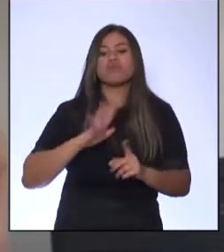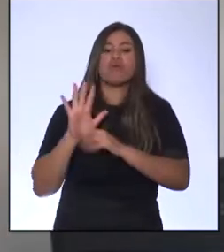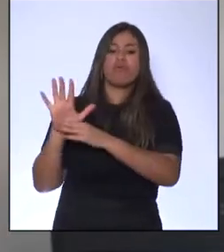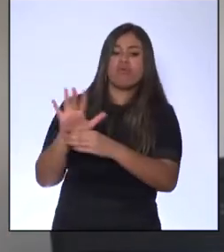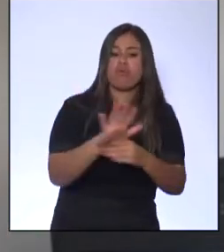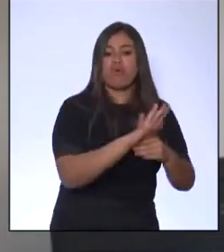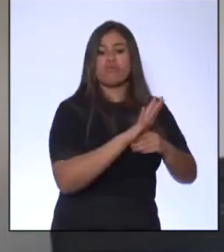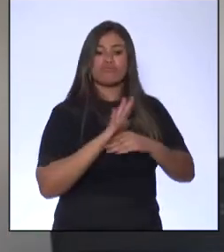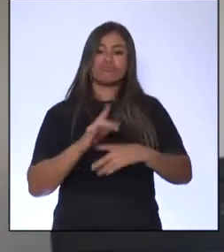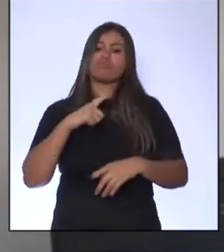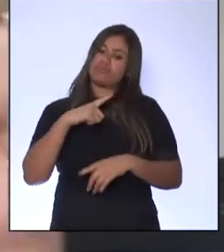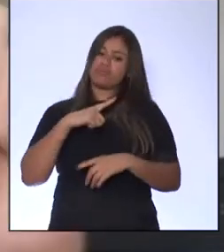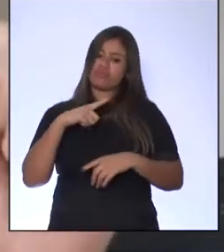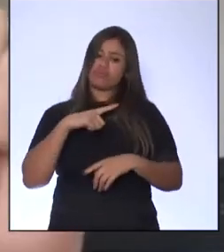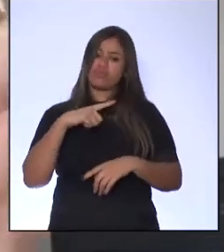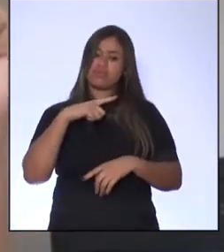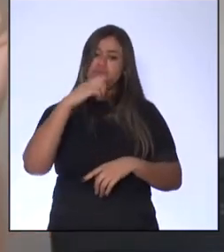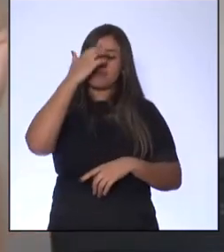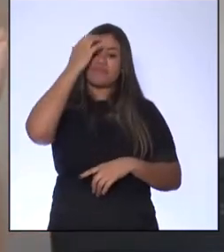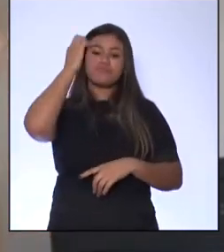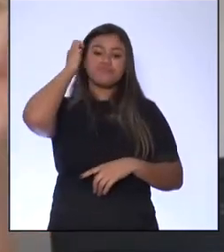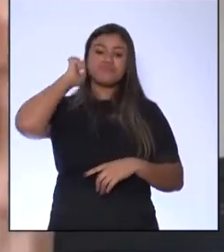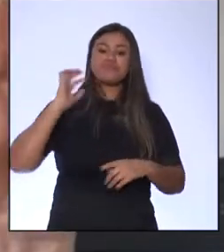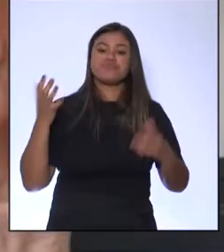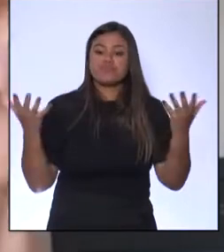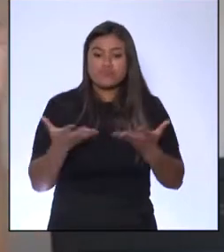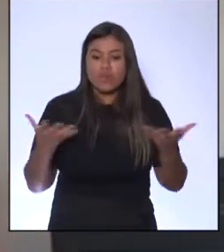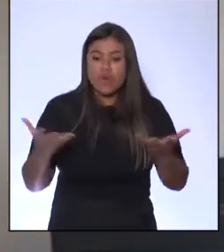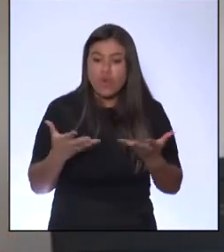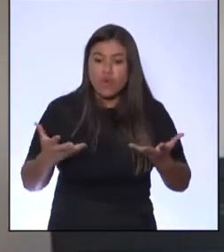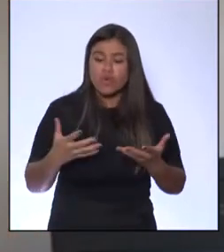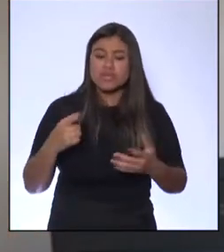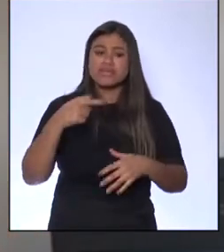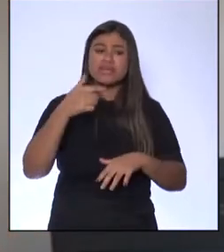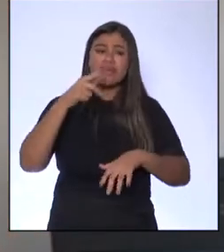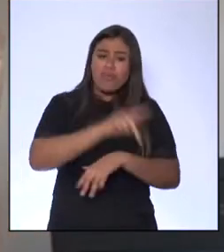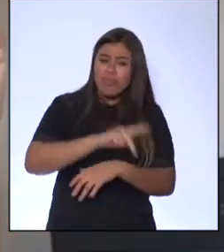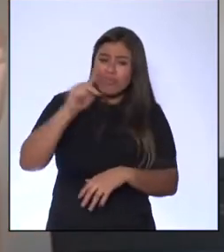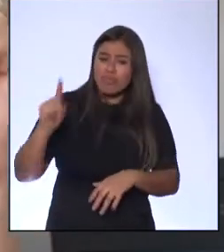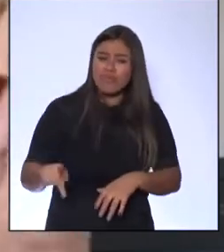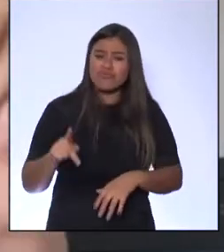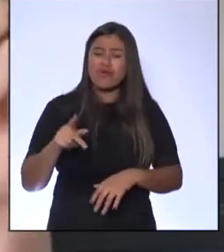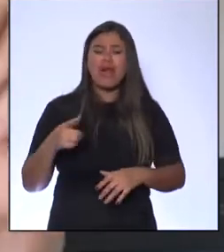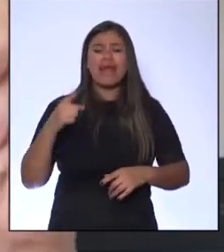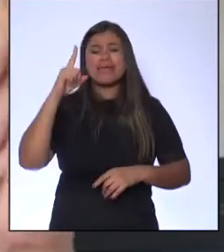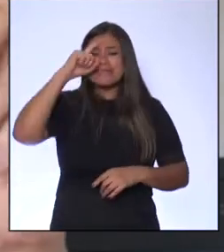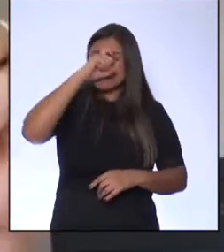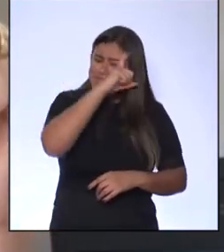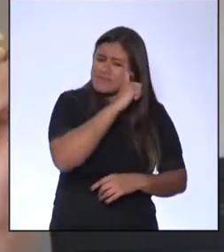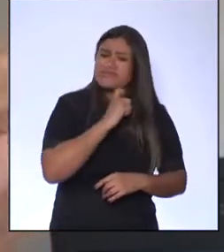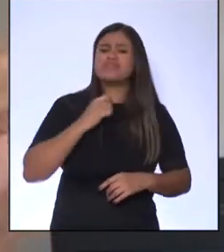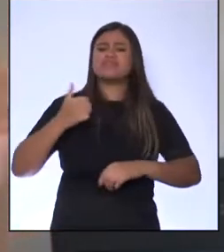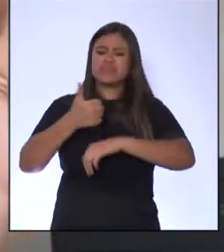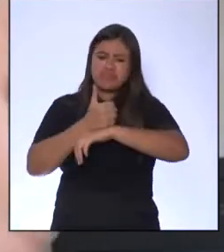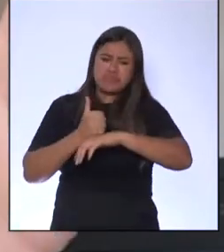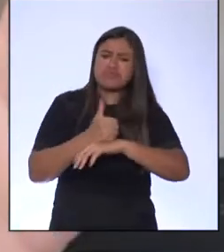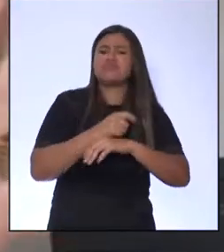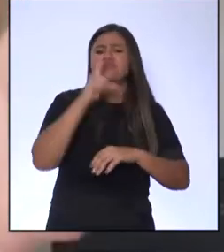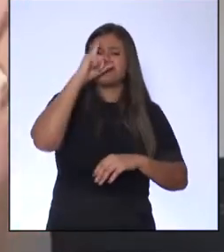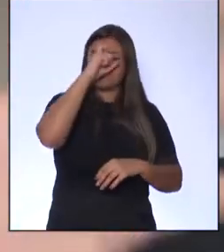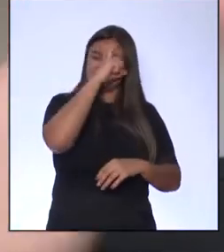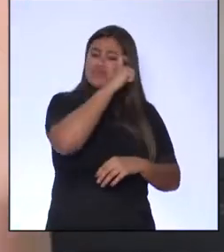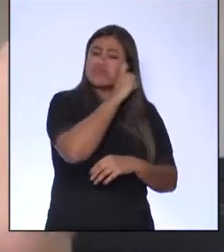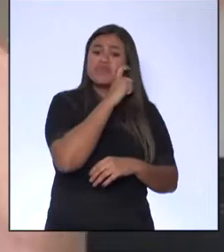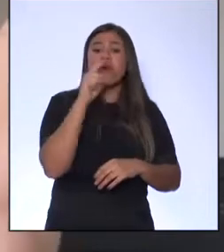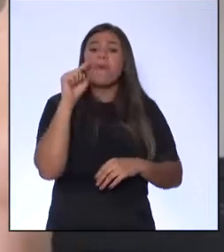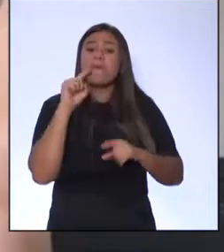essa profissão que é tão complexa, que é tão desafiadora, que é tão crucial, e parece que